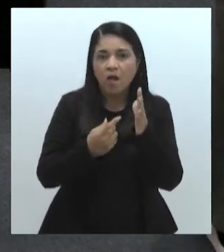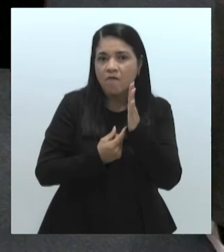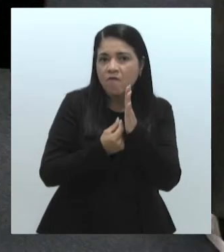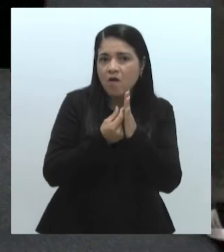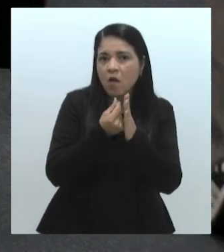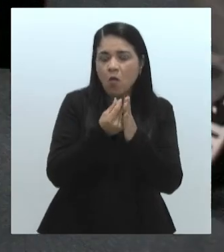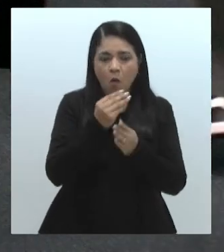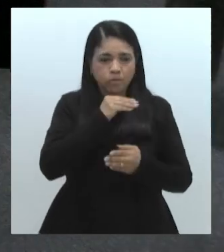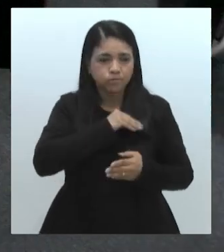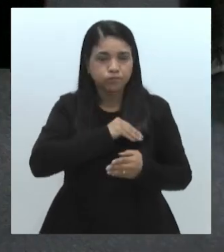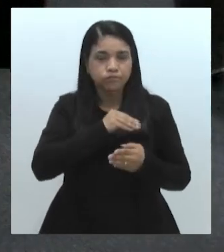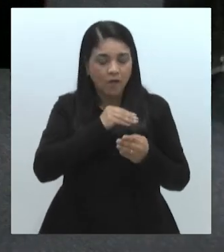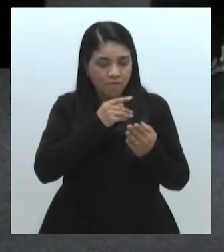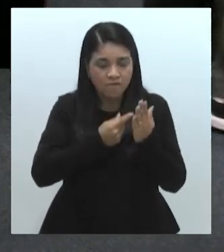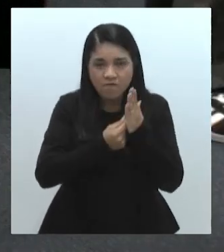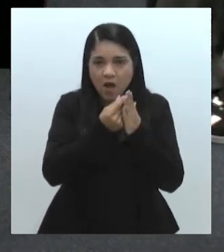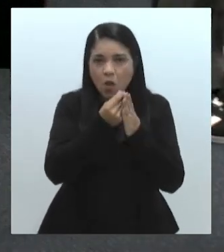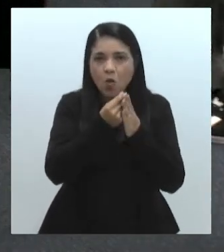qualquer